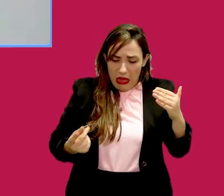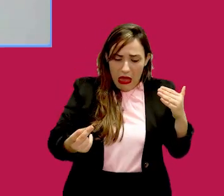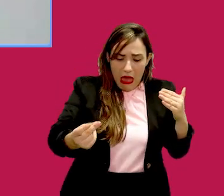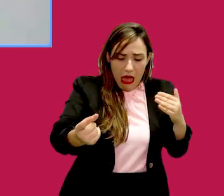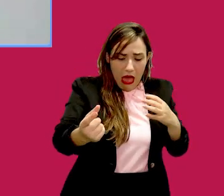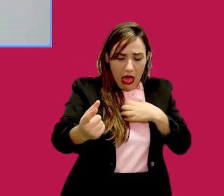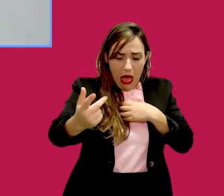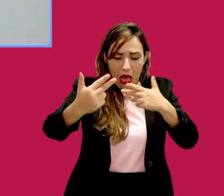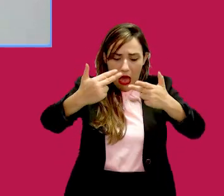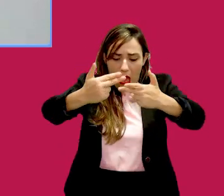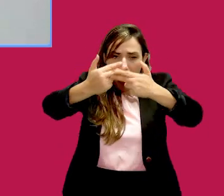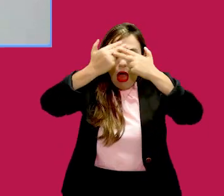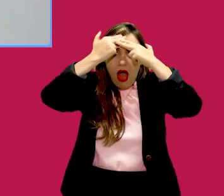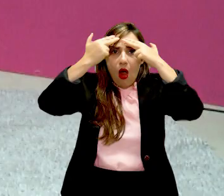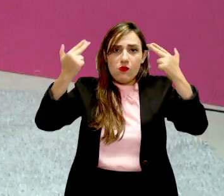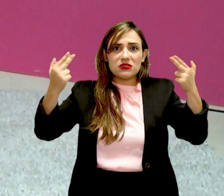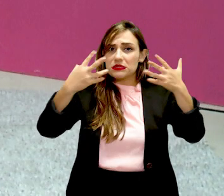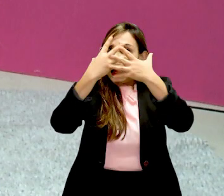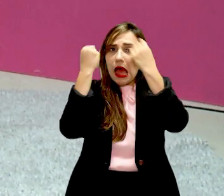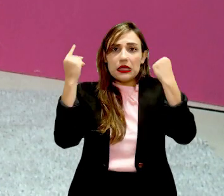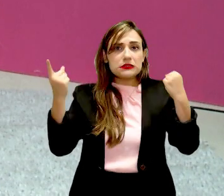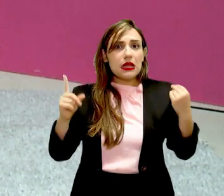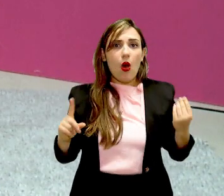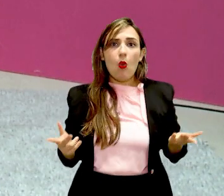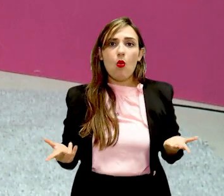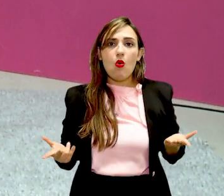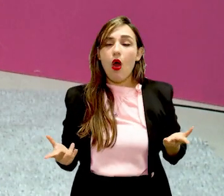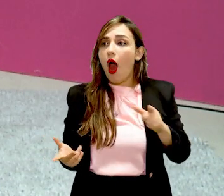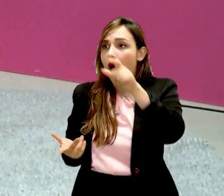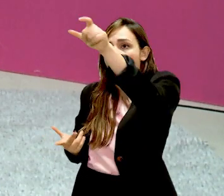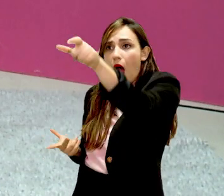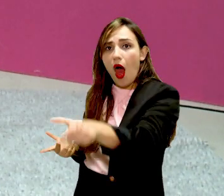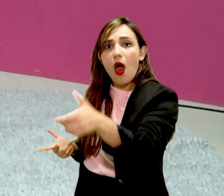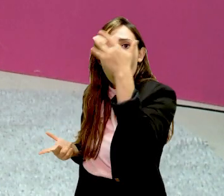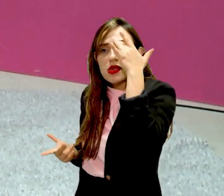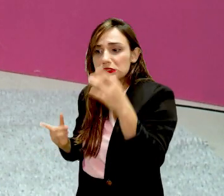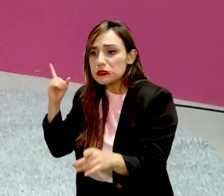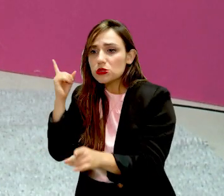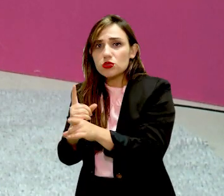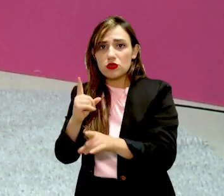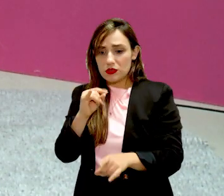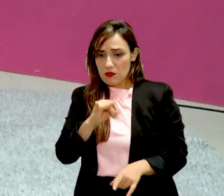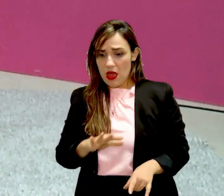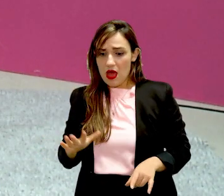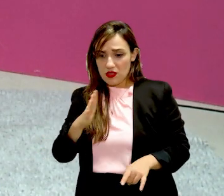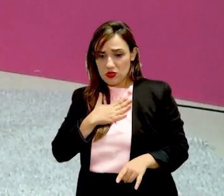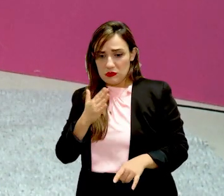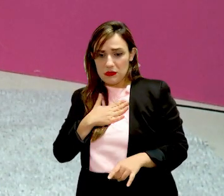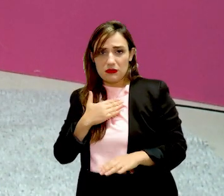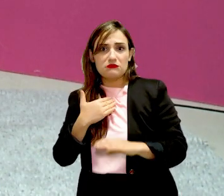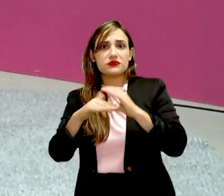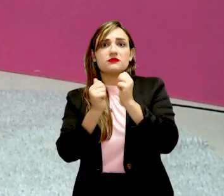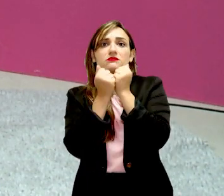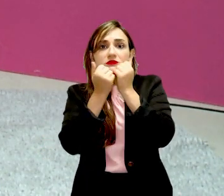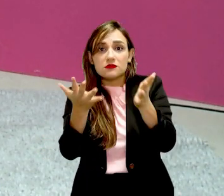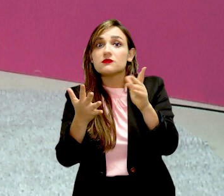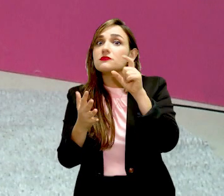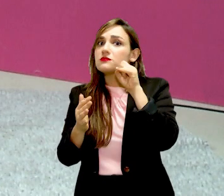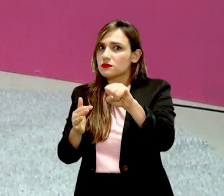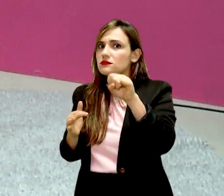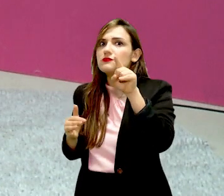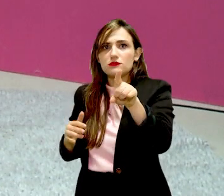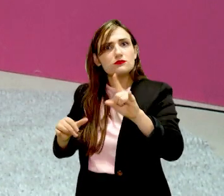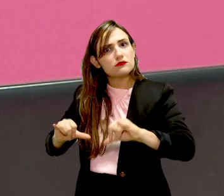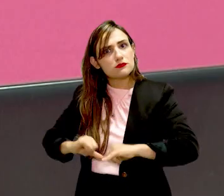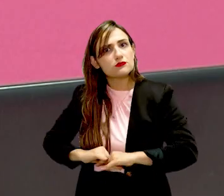não é algo que você esqueça. E é importante, Lívia, alertar se alguma mulher estiver sendo